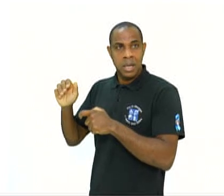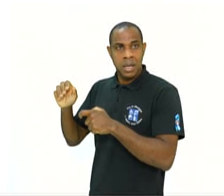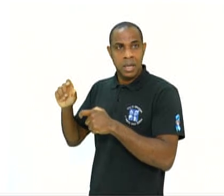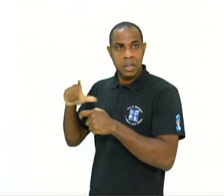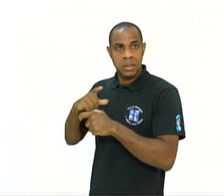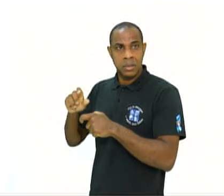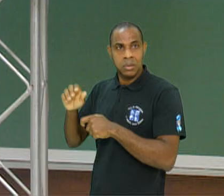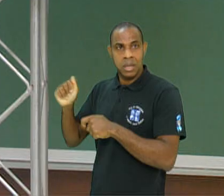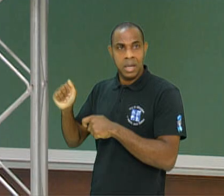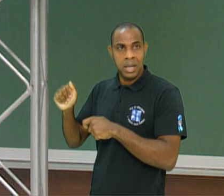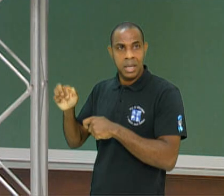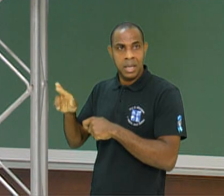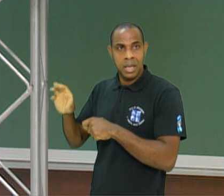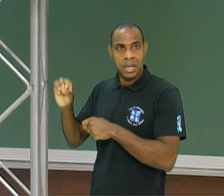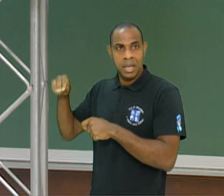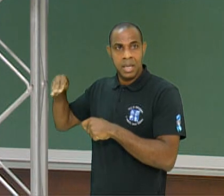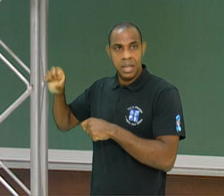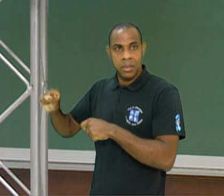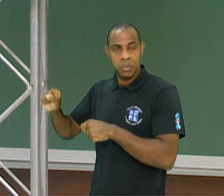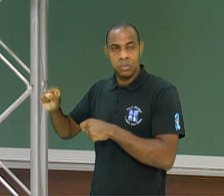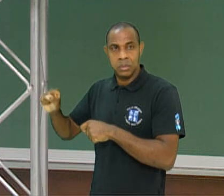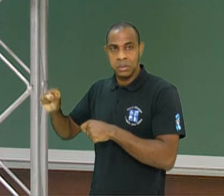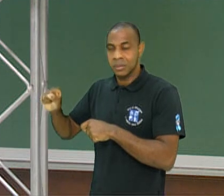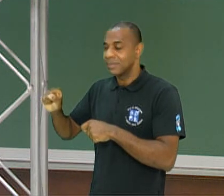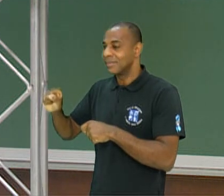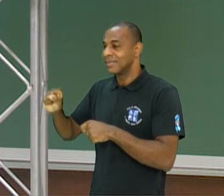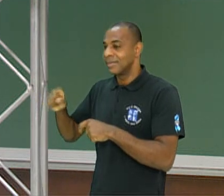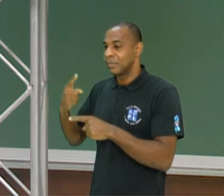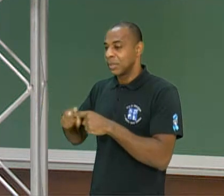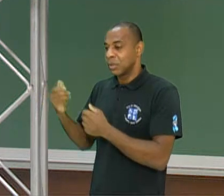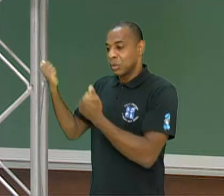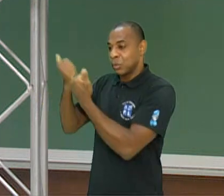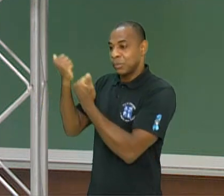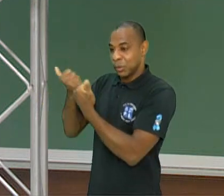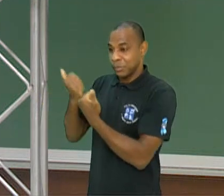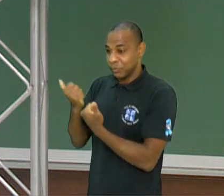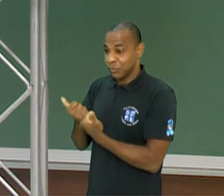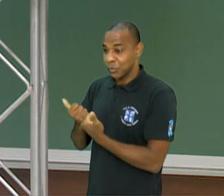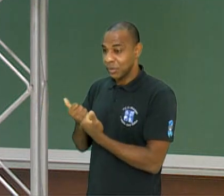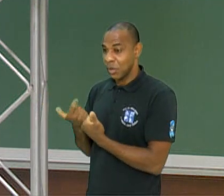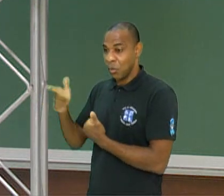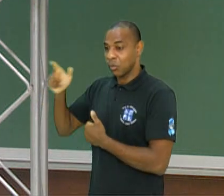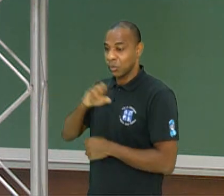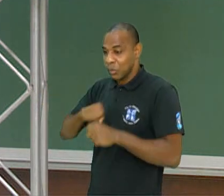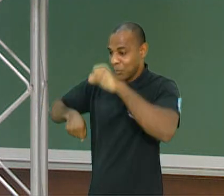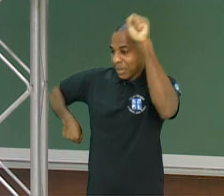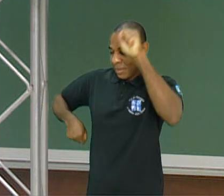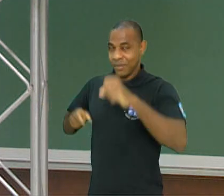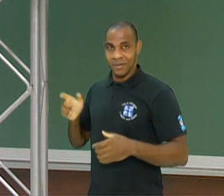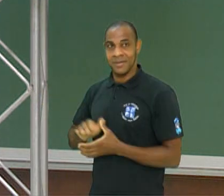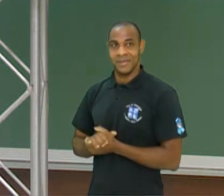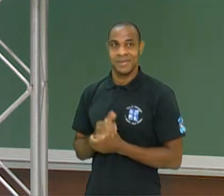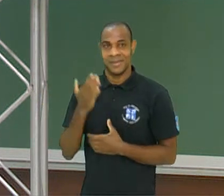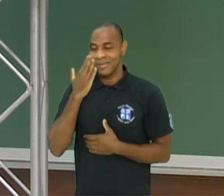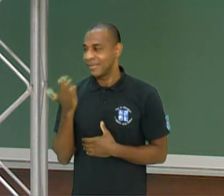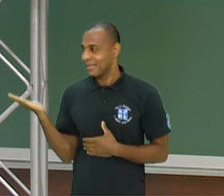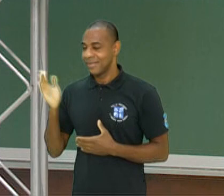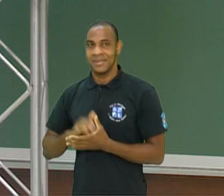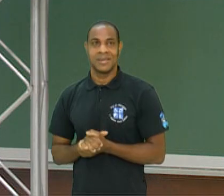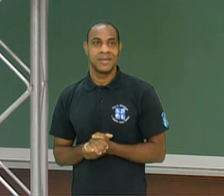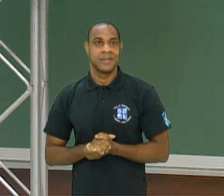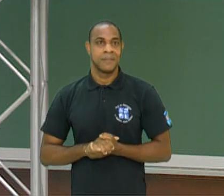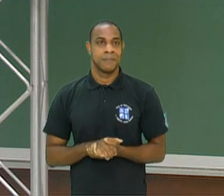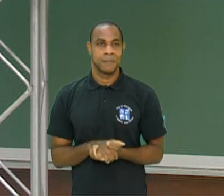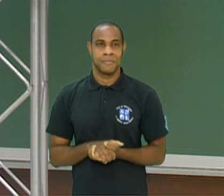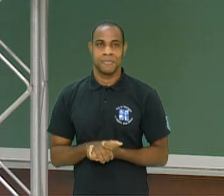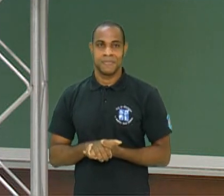ele funciona como um outro super-herói. Vou parar com a tradução aqui justamente para não dar resposta, tá ok? Number 1. Why